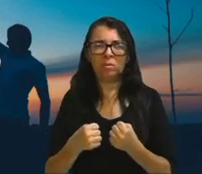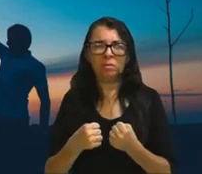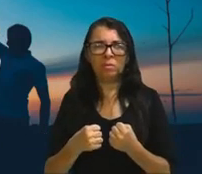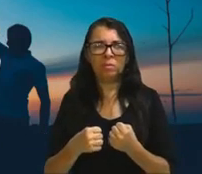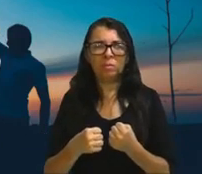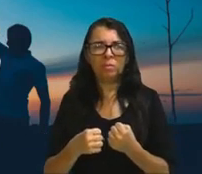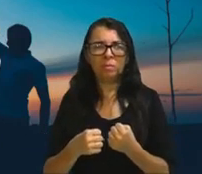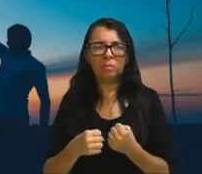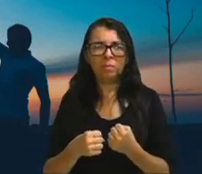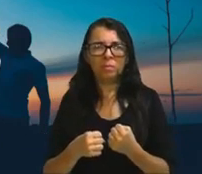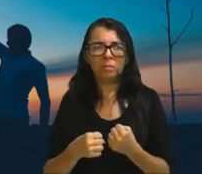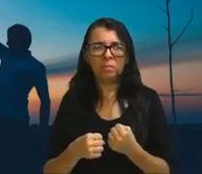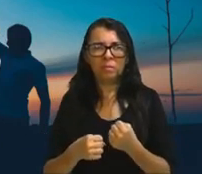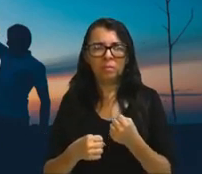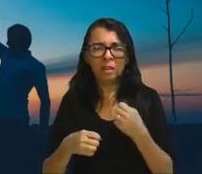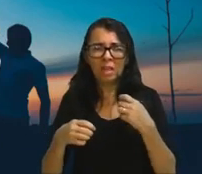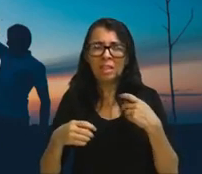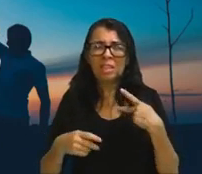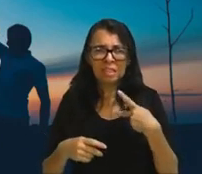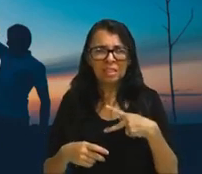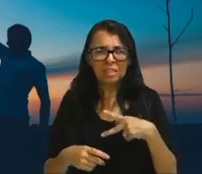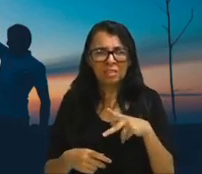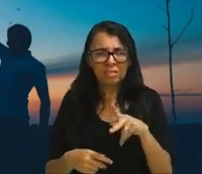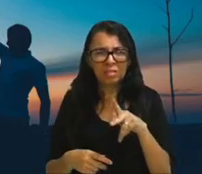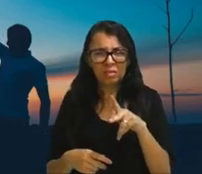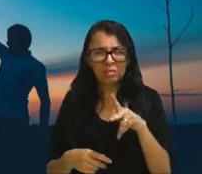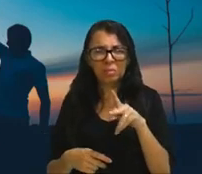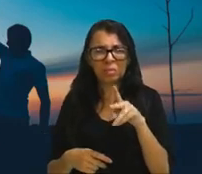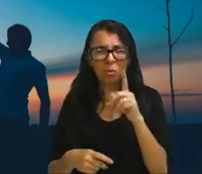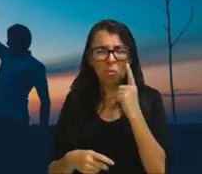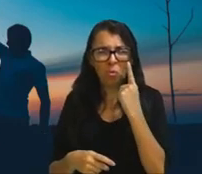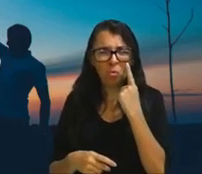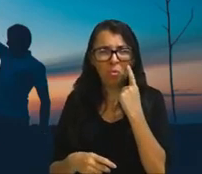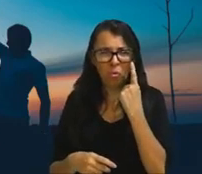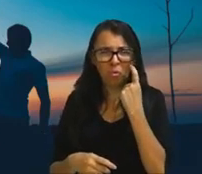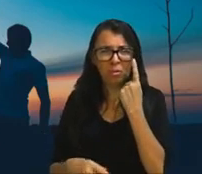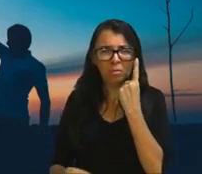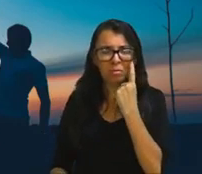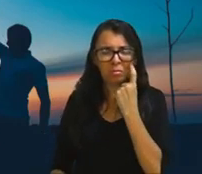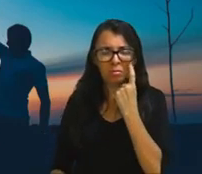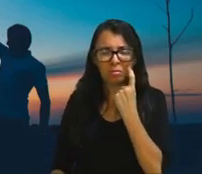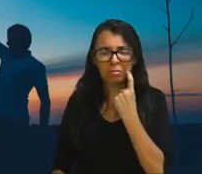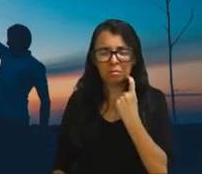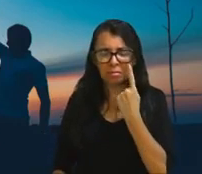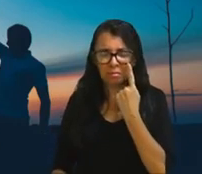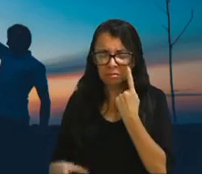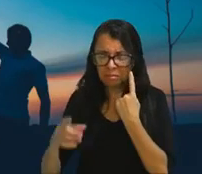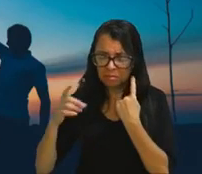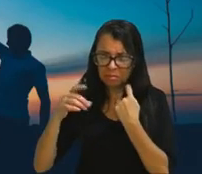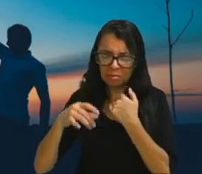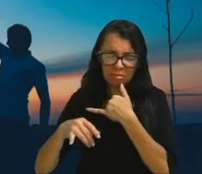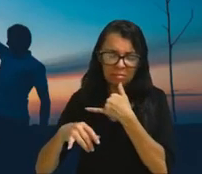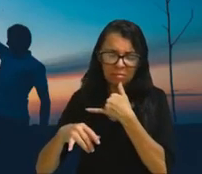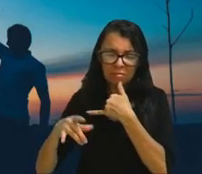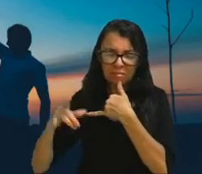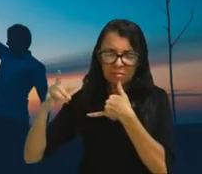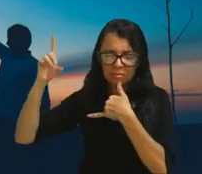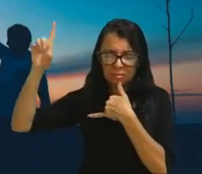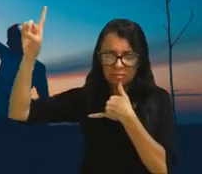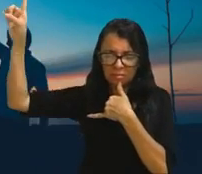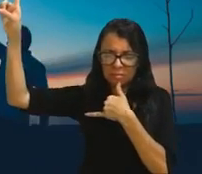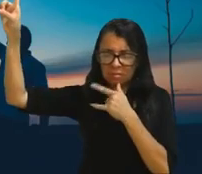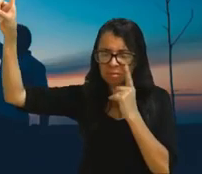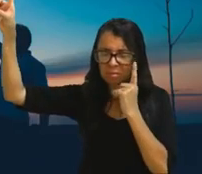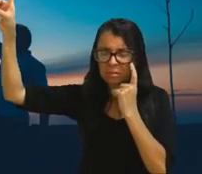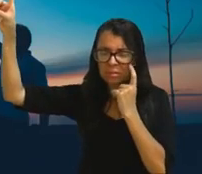fé, ou estão com a sua fé abalada, com a sua esperança abalada, é o momento que você possa estar